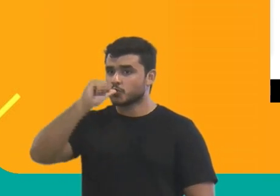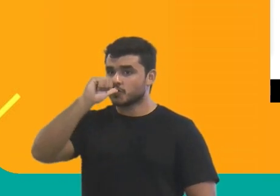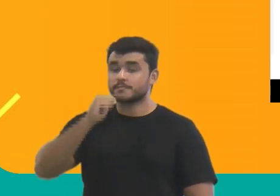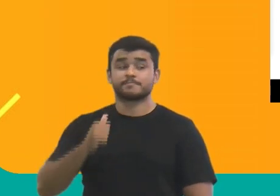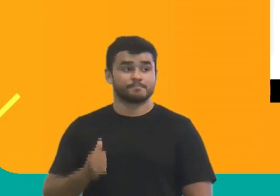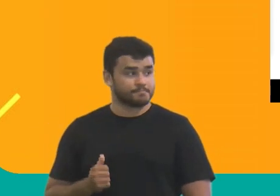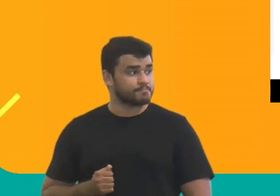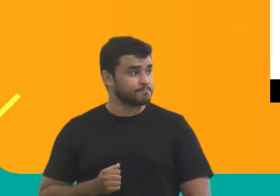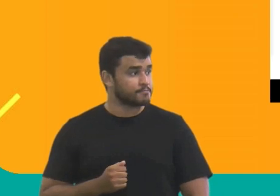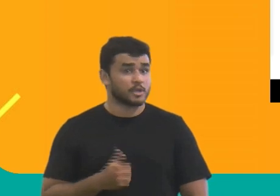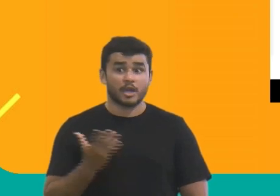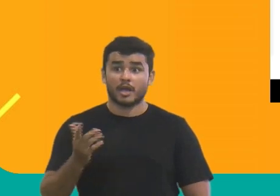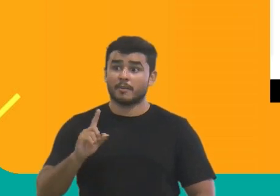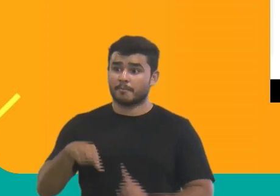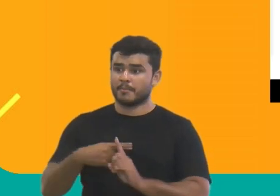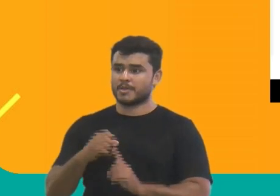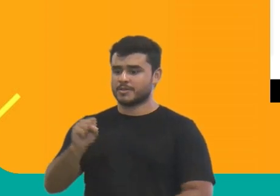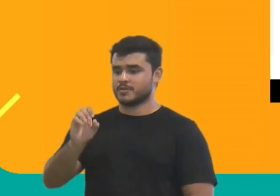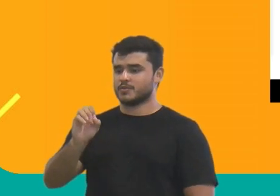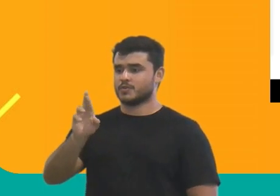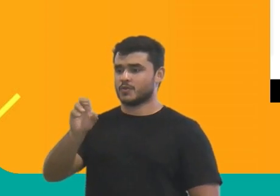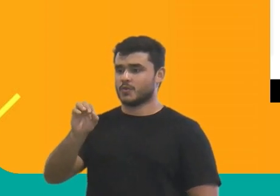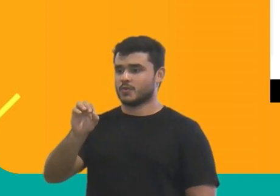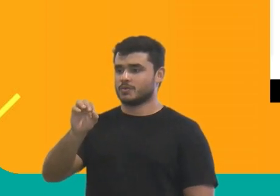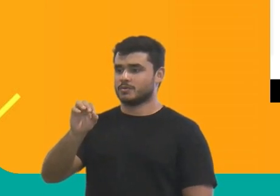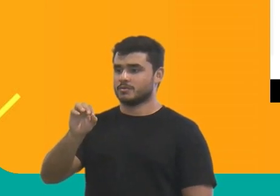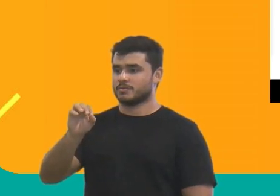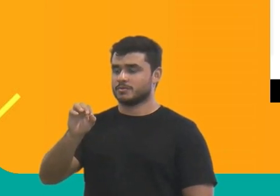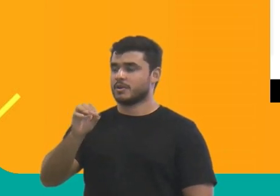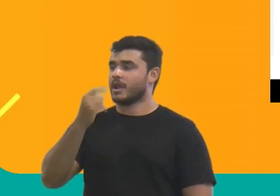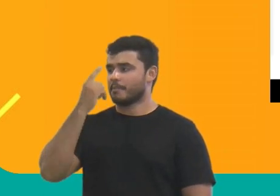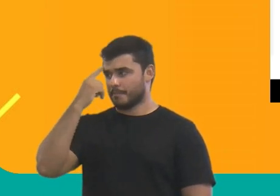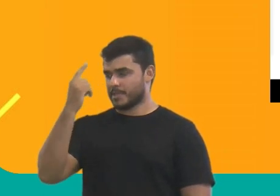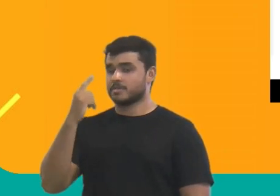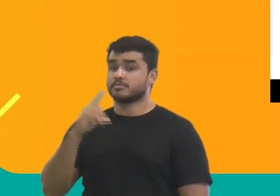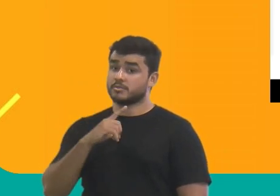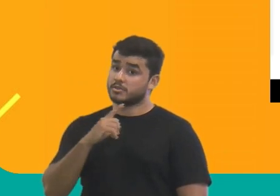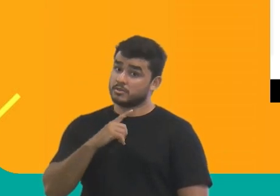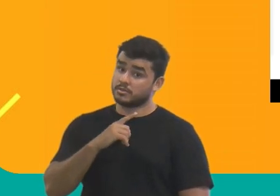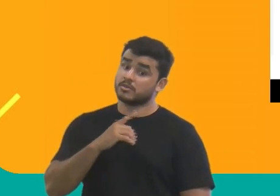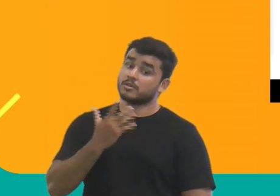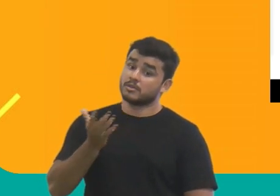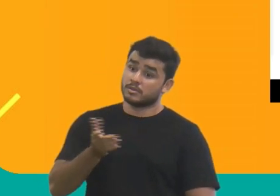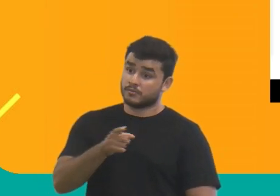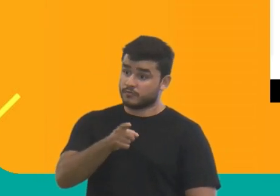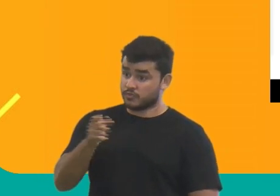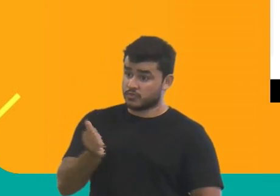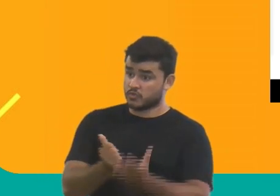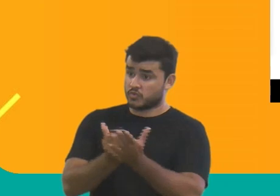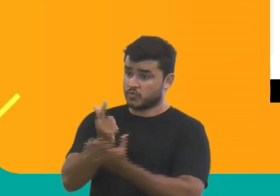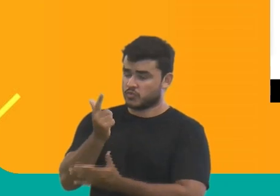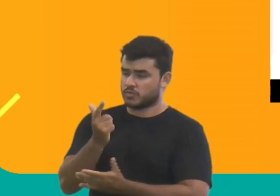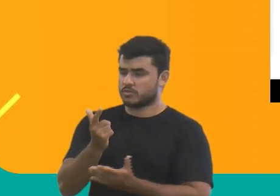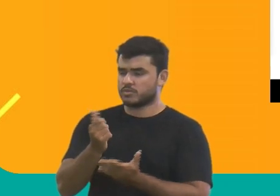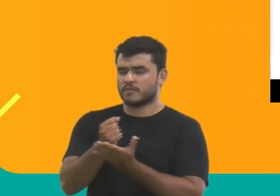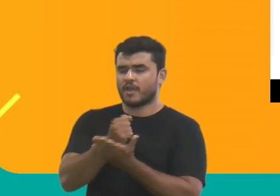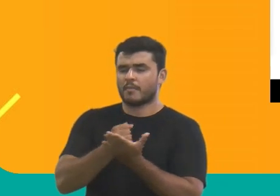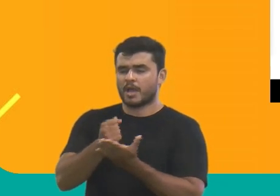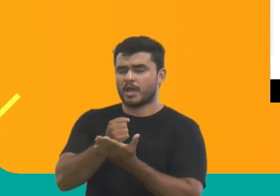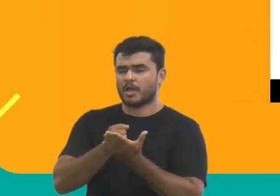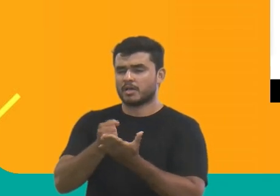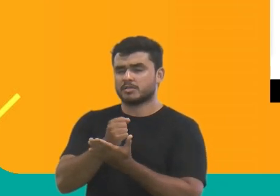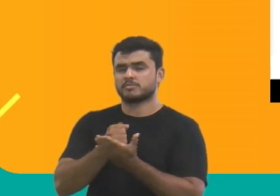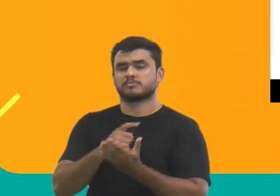mais popular, menino, ninguém quis mais. Existe o soro caseiro, existe o soro de reidratação que você compra no mercantil, que você compra na farmácia, faz